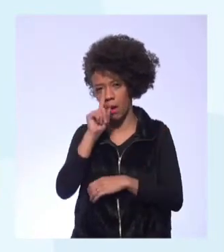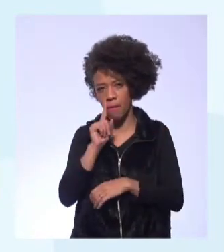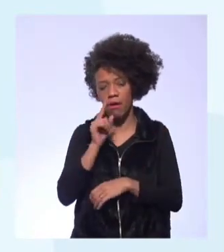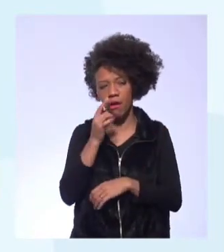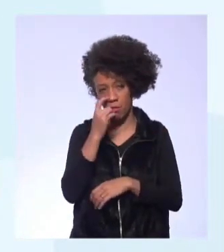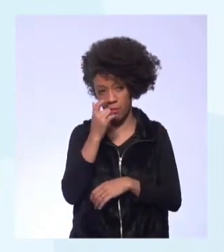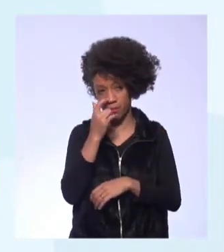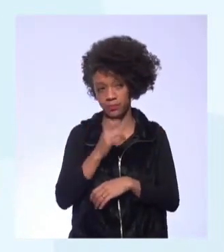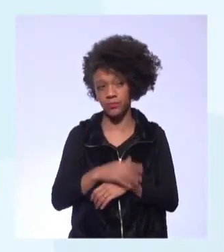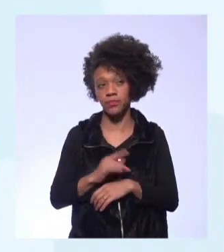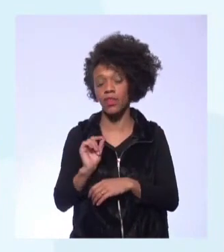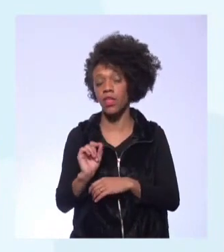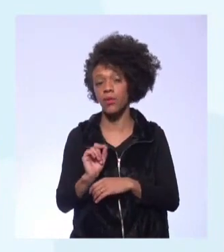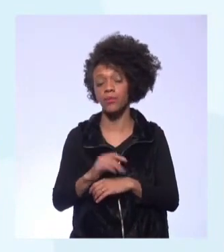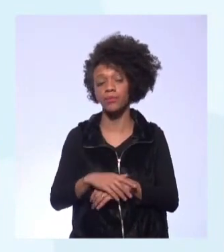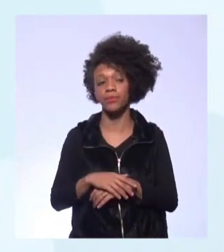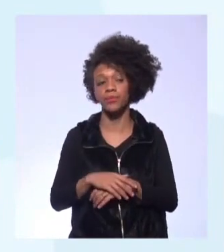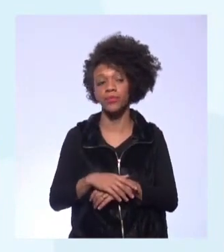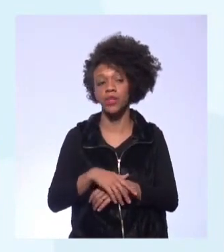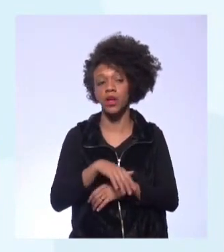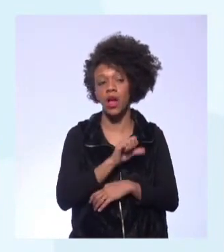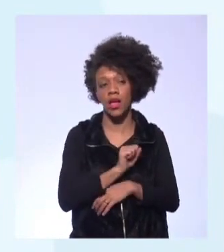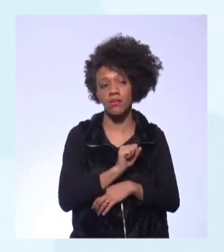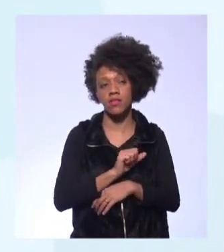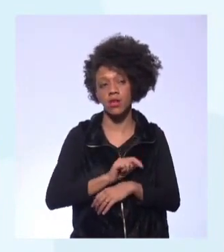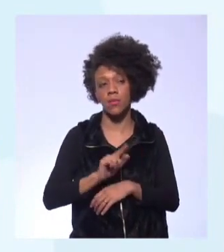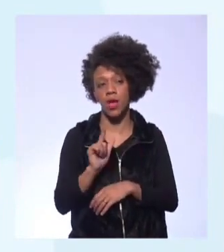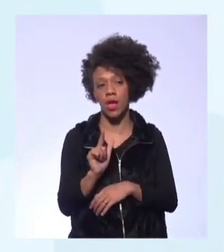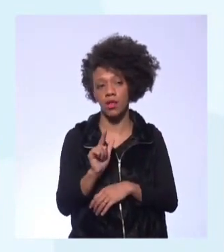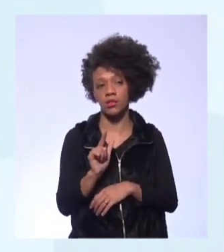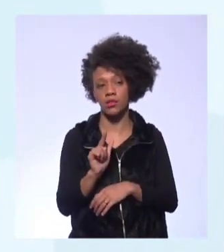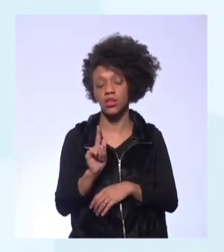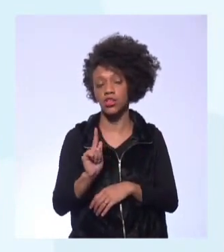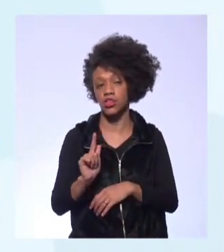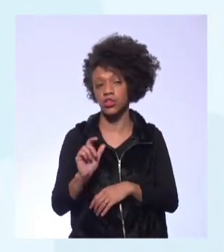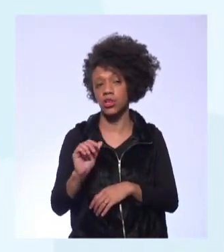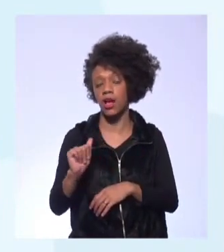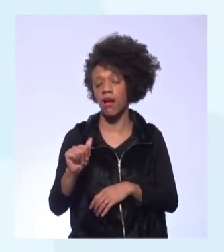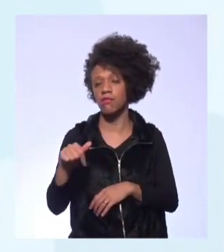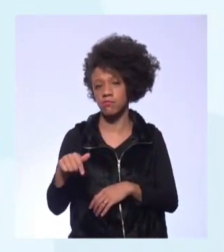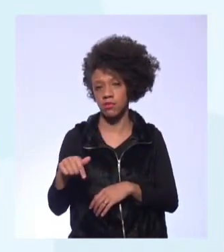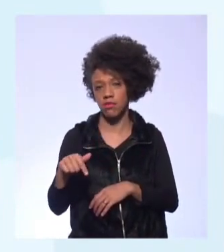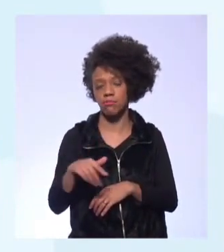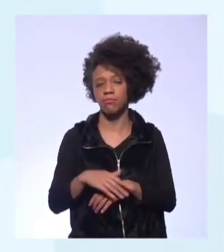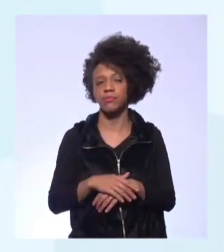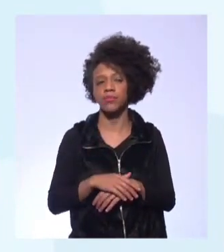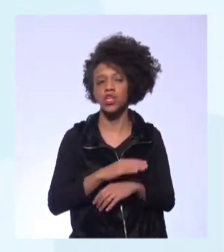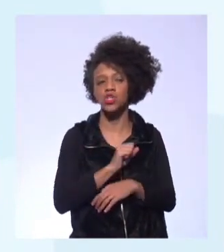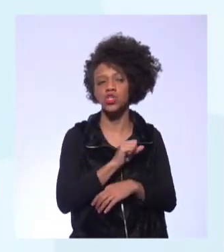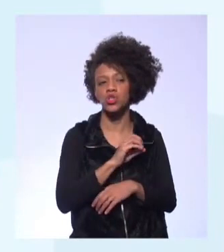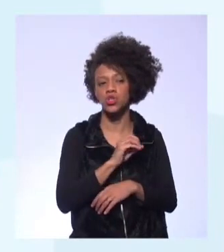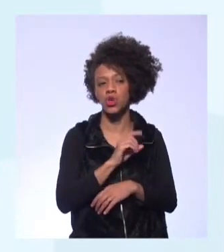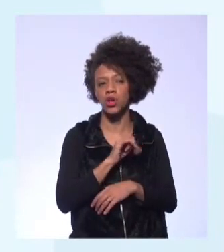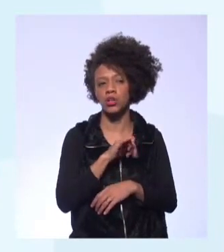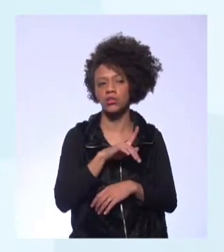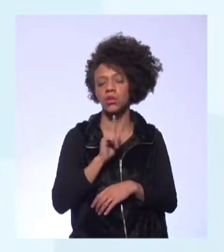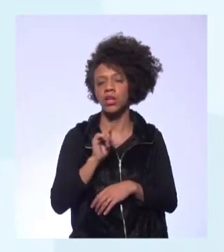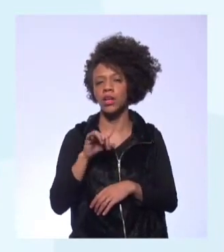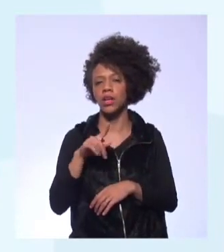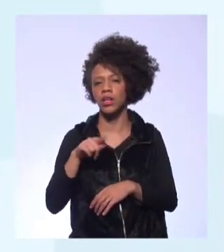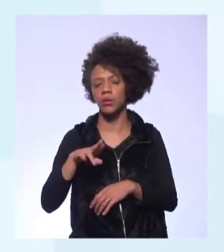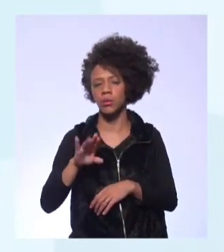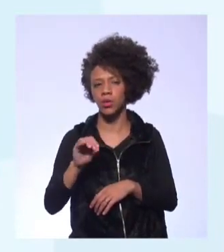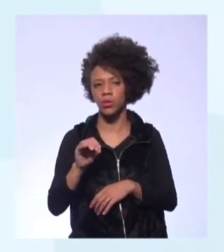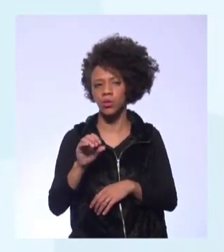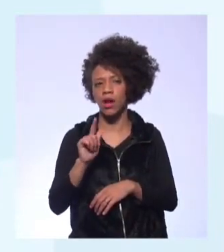é o que está no estado sólido. O L é o que está no estado líquido. O G, estado gasoso. A Q é no